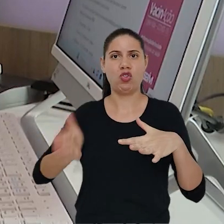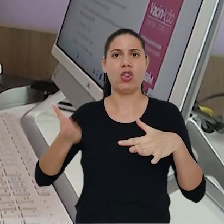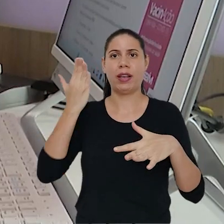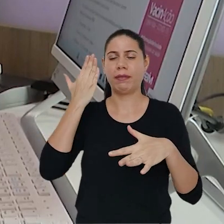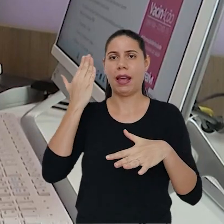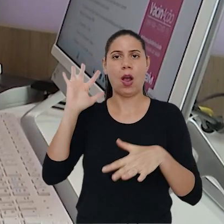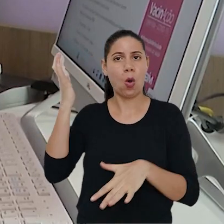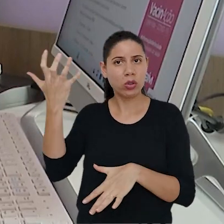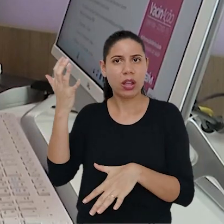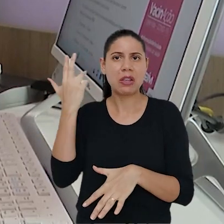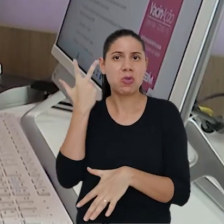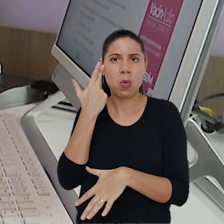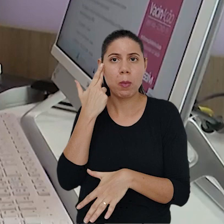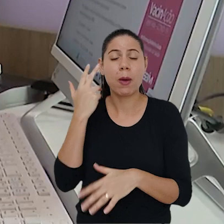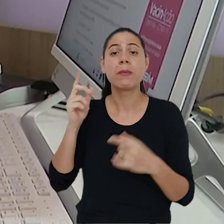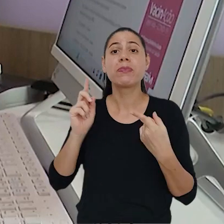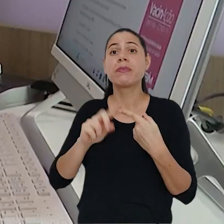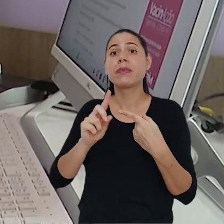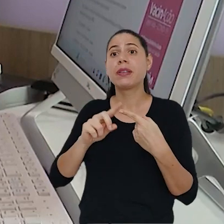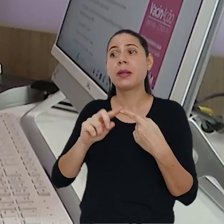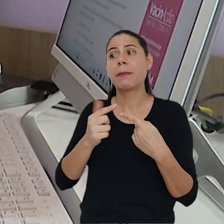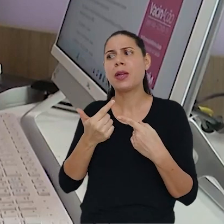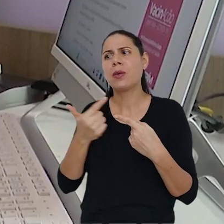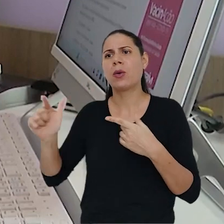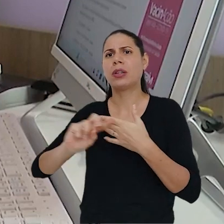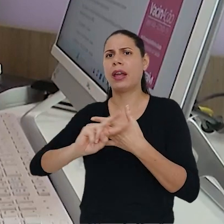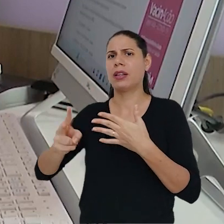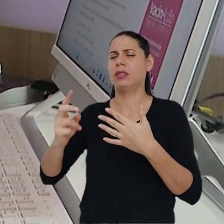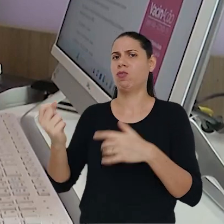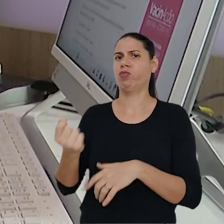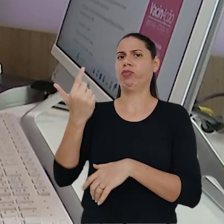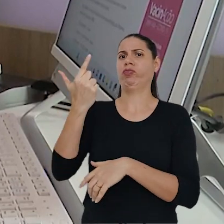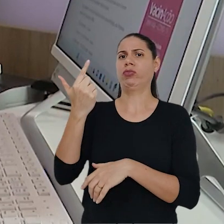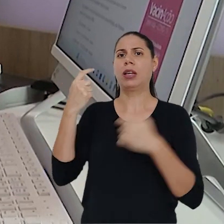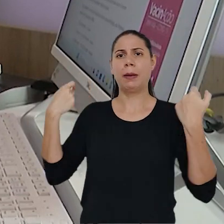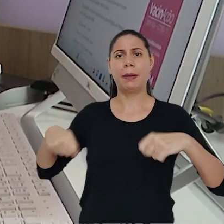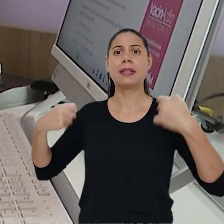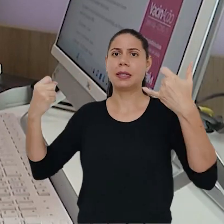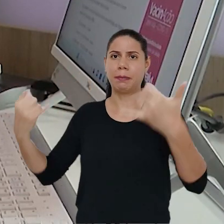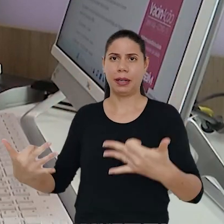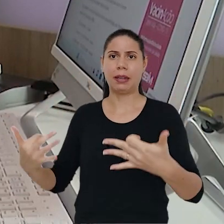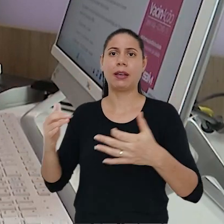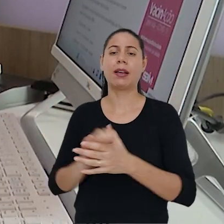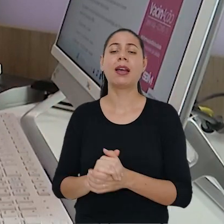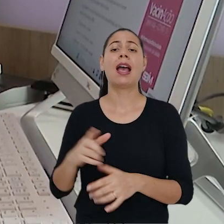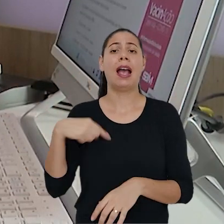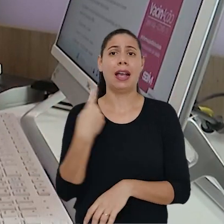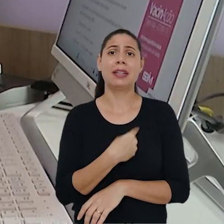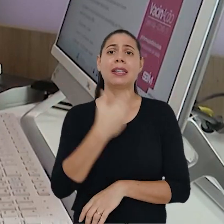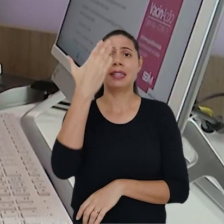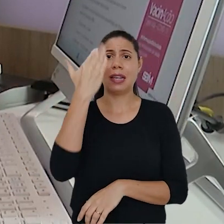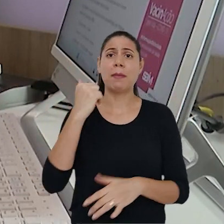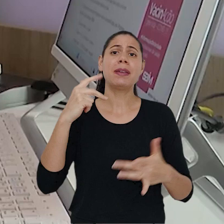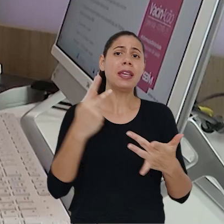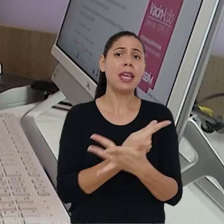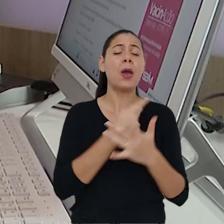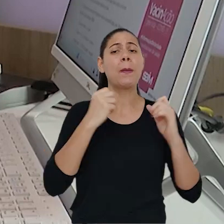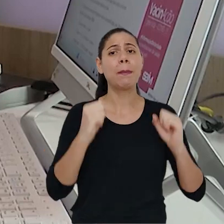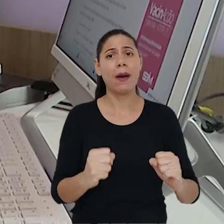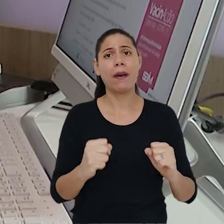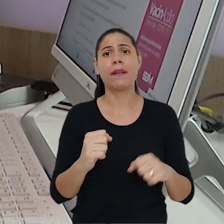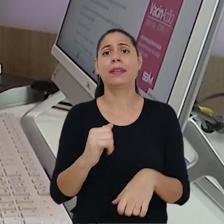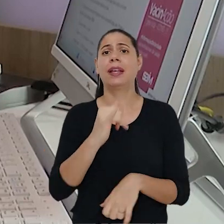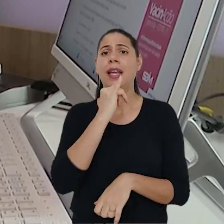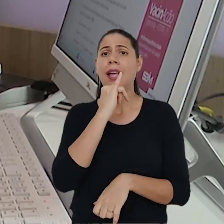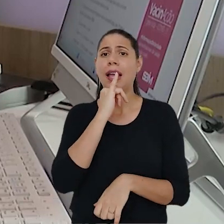aquela vacina, e se aquilo que quando estiver fora do comum. A gente sabe que a gente tem muitos momentos de falhas possíveis. Você